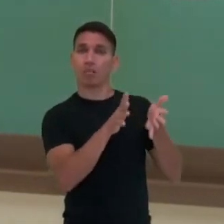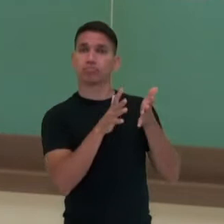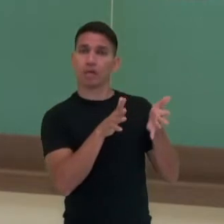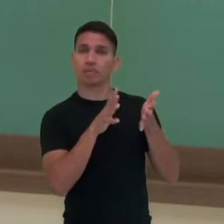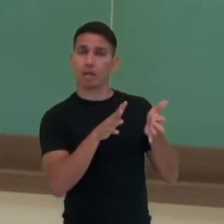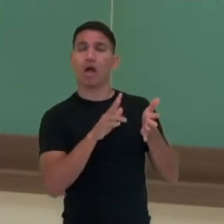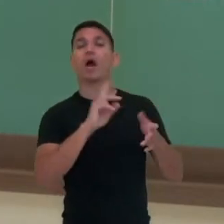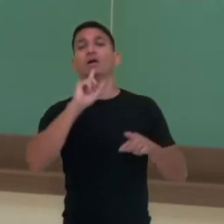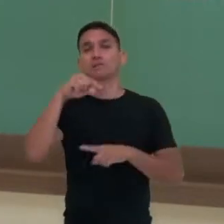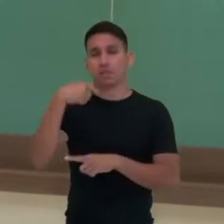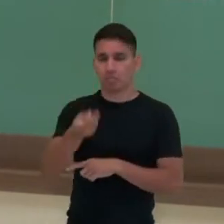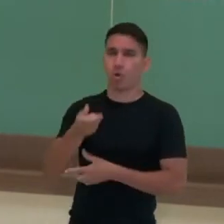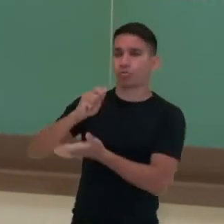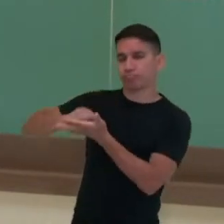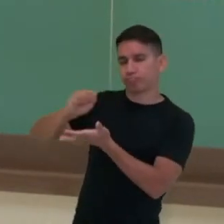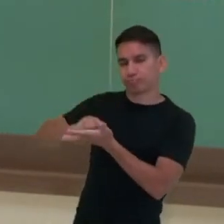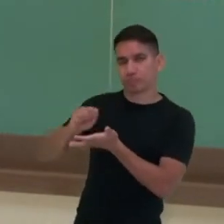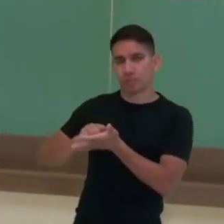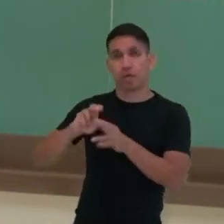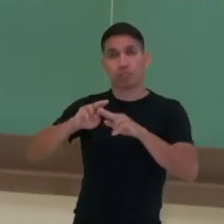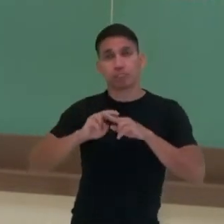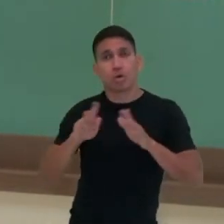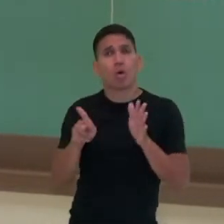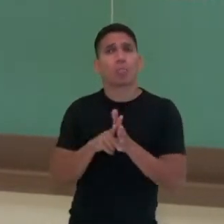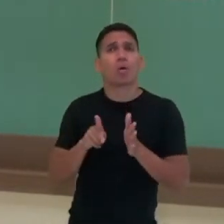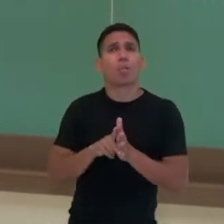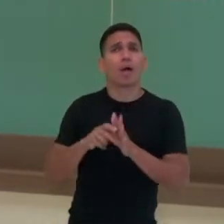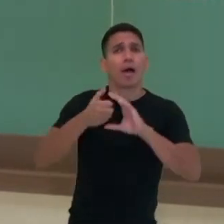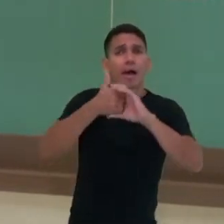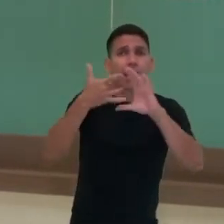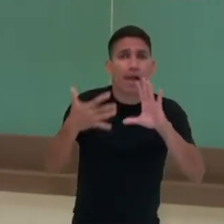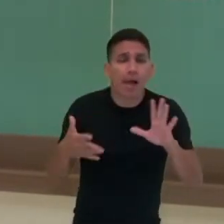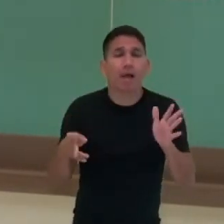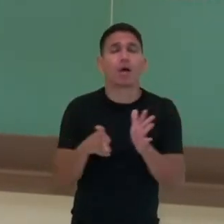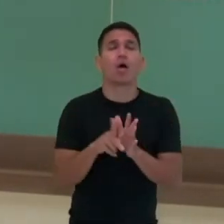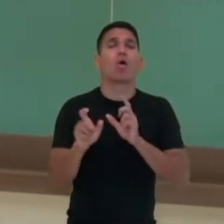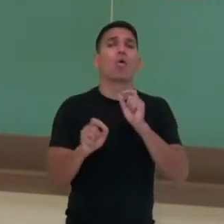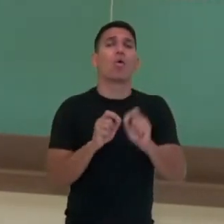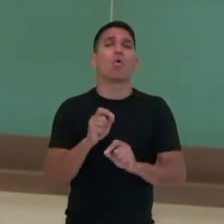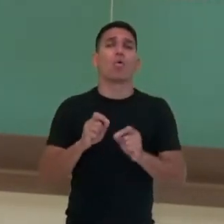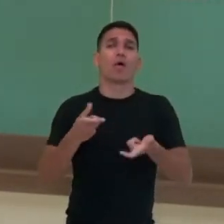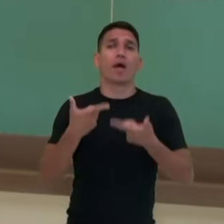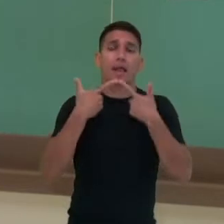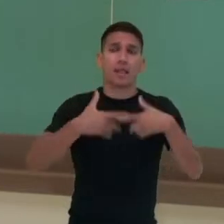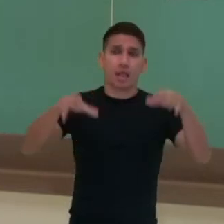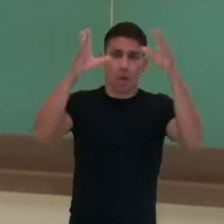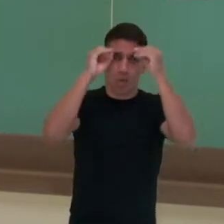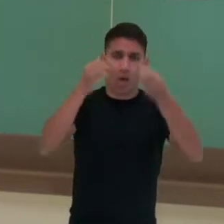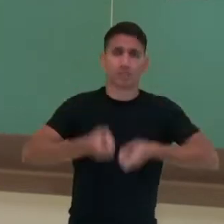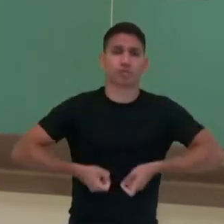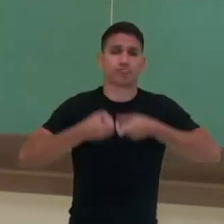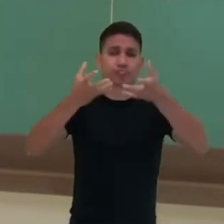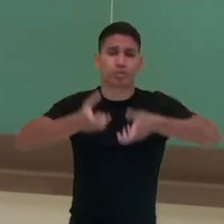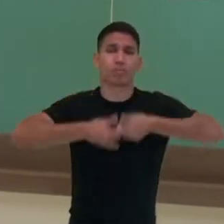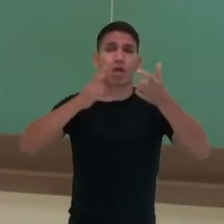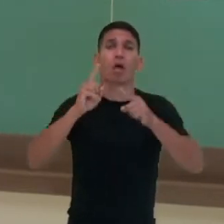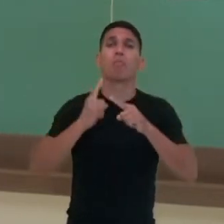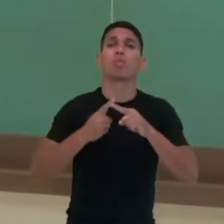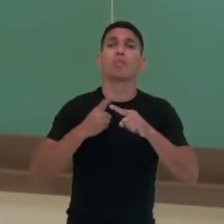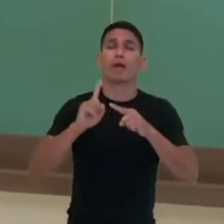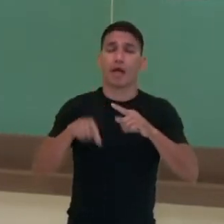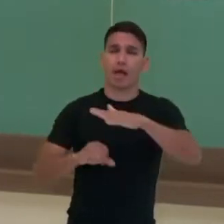o texto surge do oral, então ele carrega ainda algumas características que vêm lá da linguagem oral, que são a